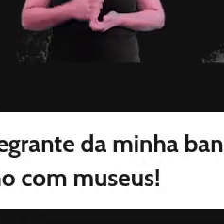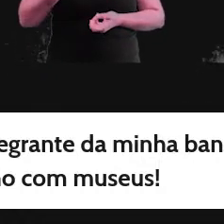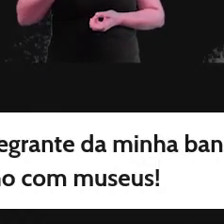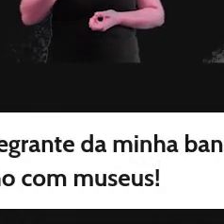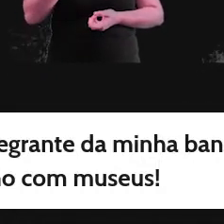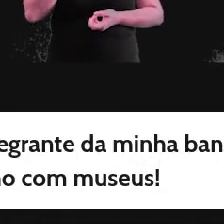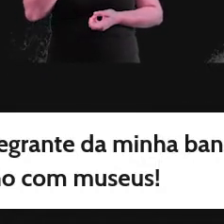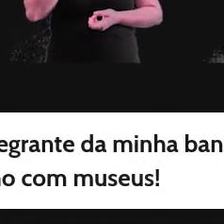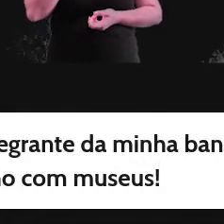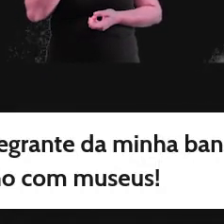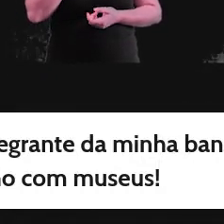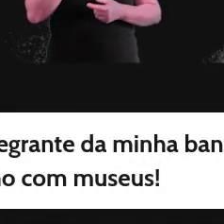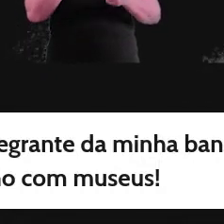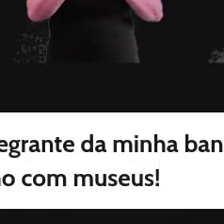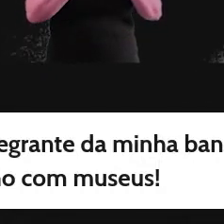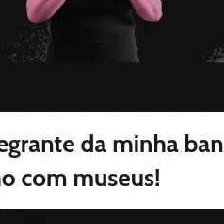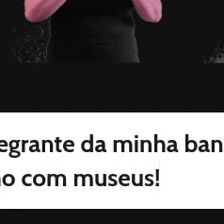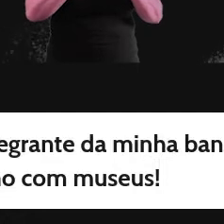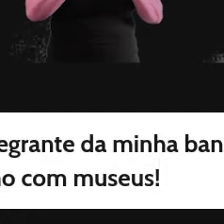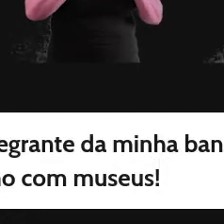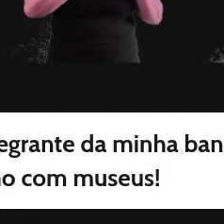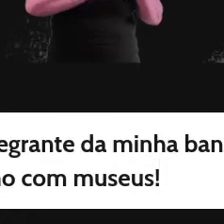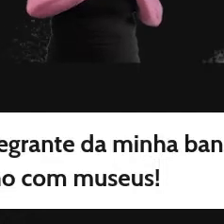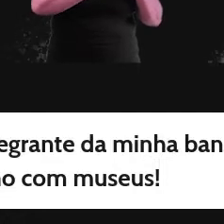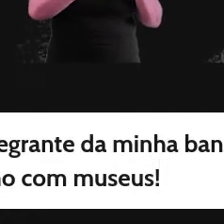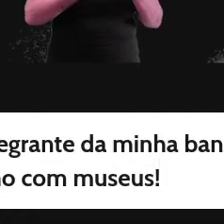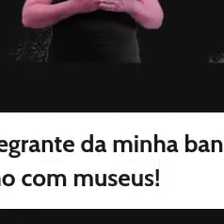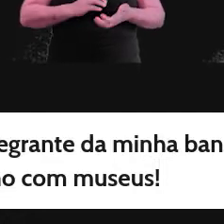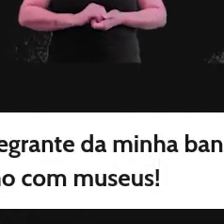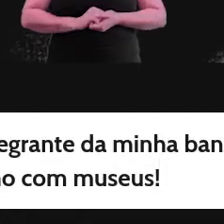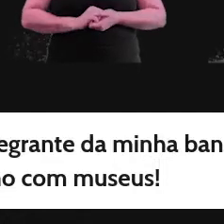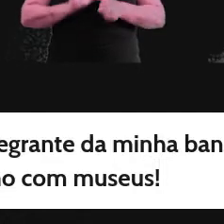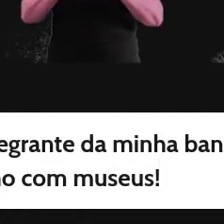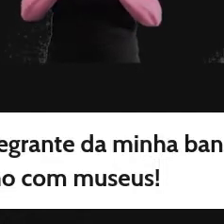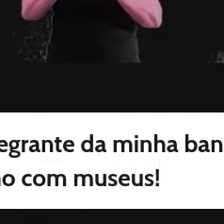Queria fazer um comentário sobre isso, posso, Daniel?